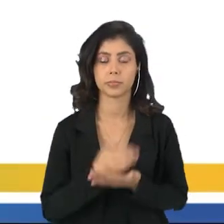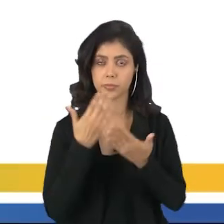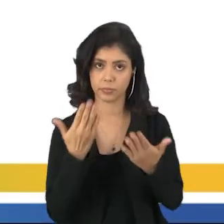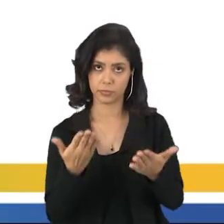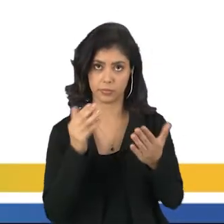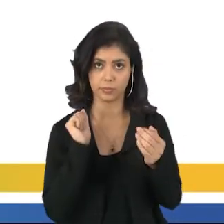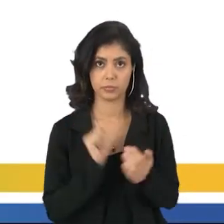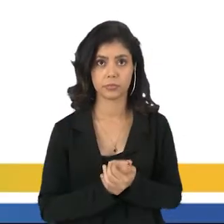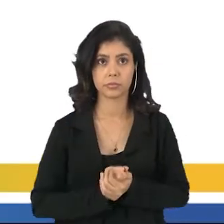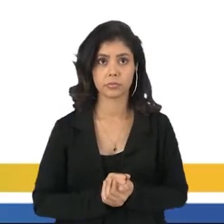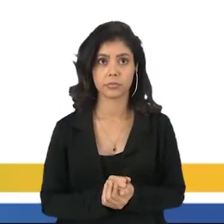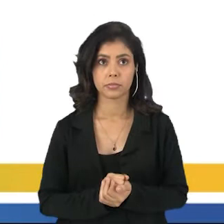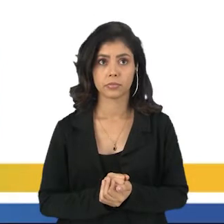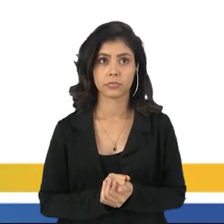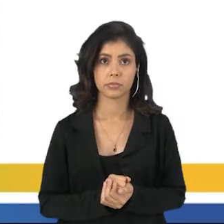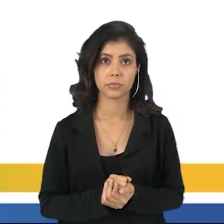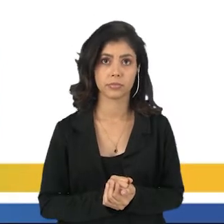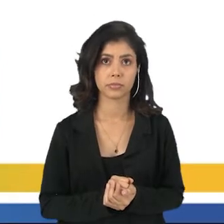aí,